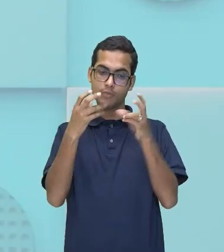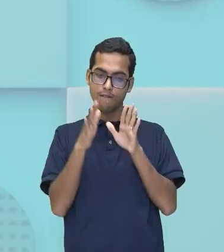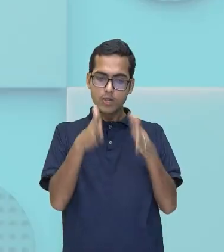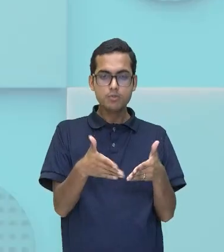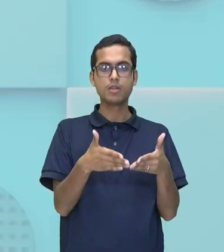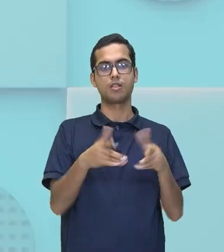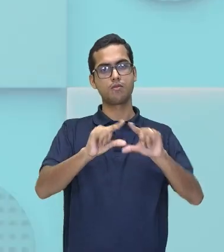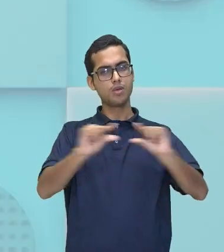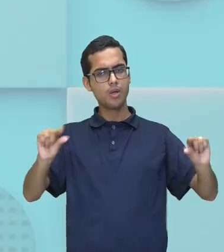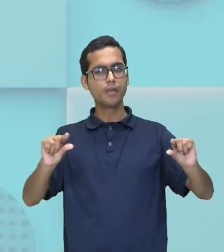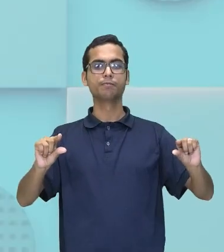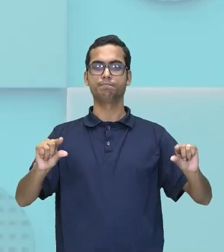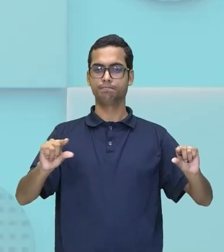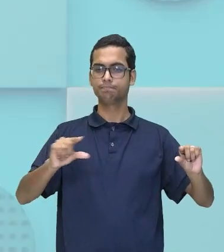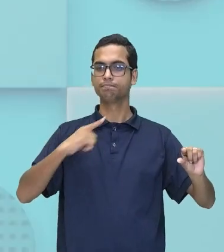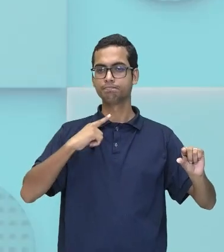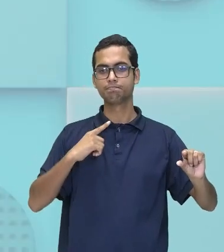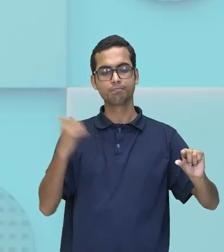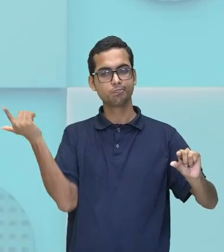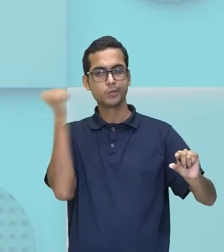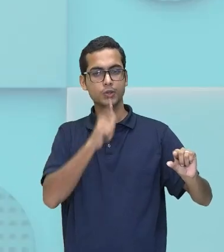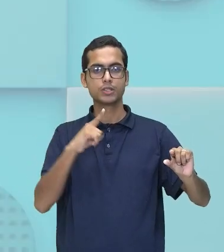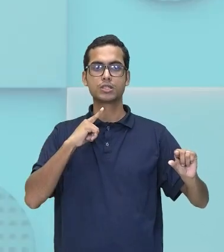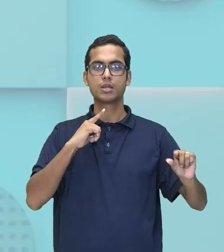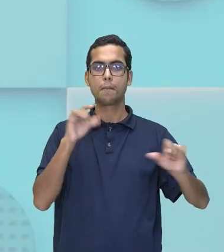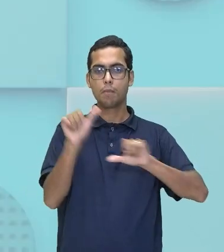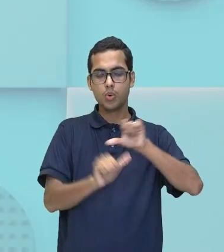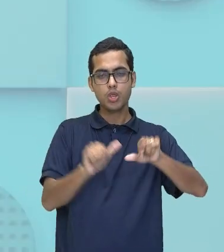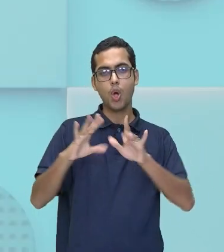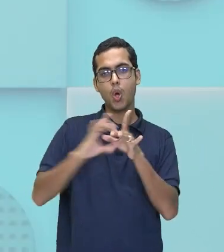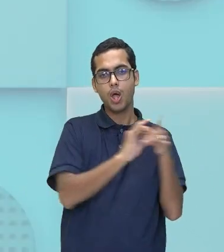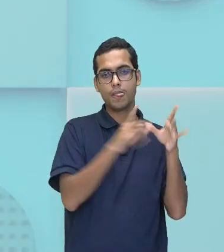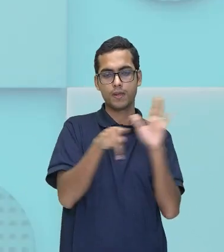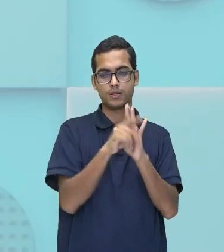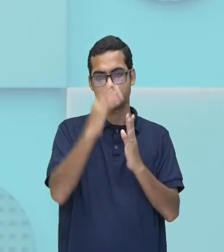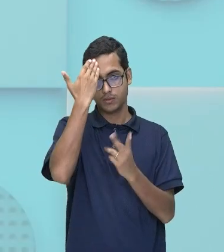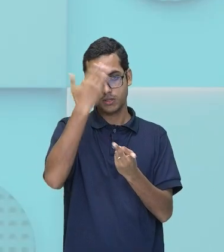já ajudaria a tirar a ambiguidade do nosso enunciado,